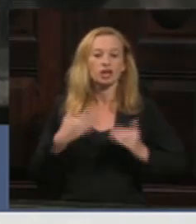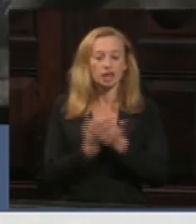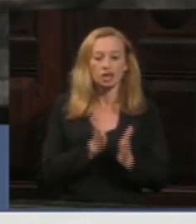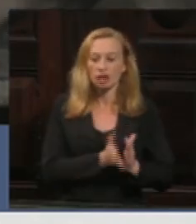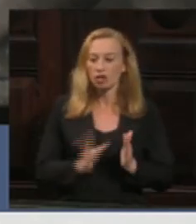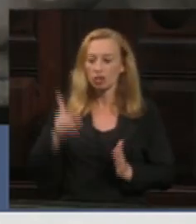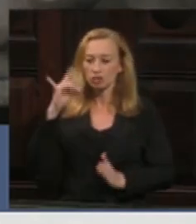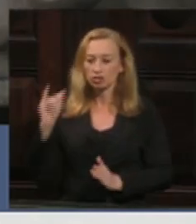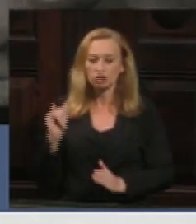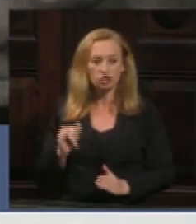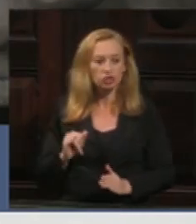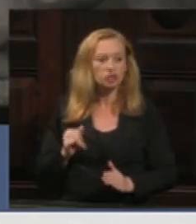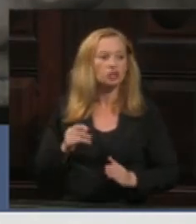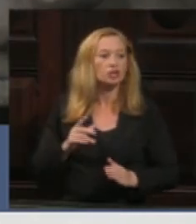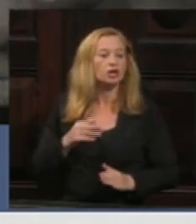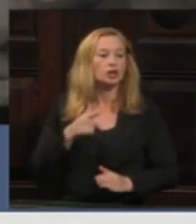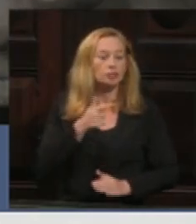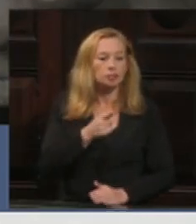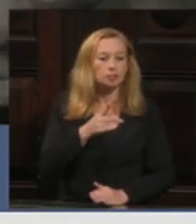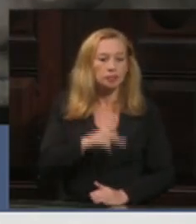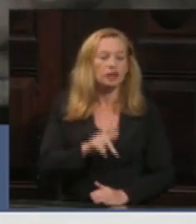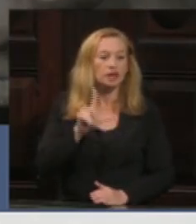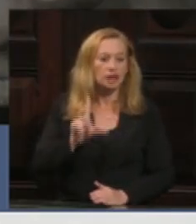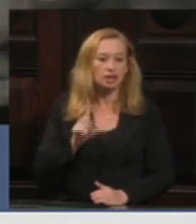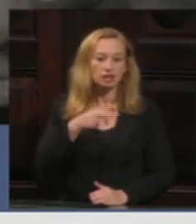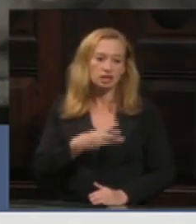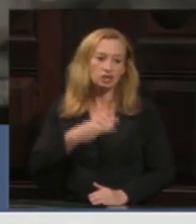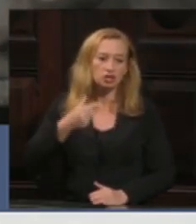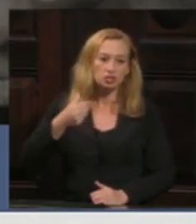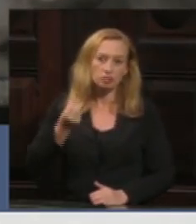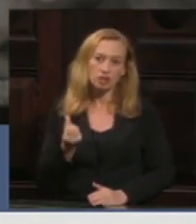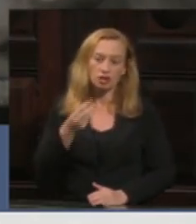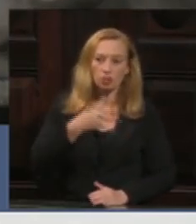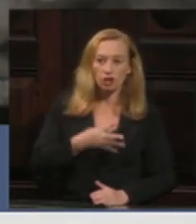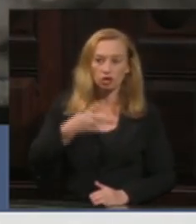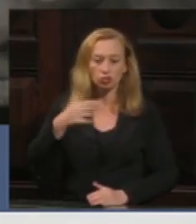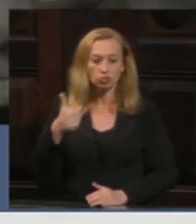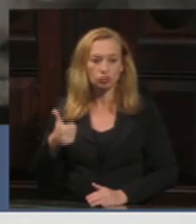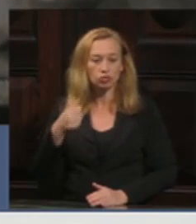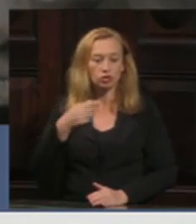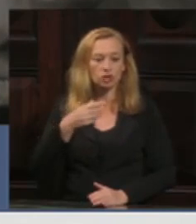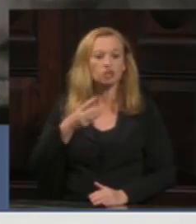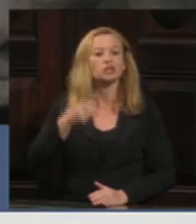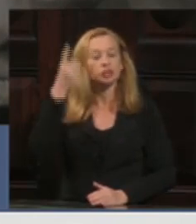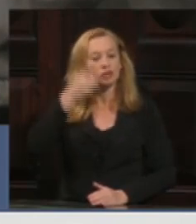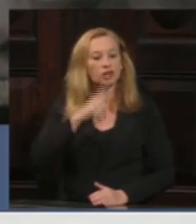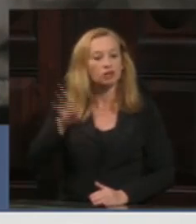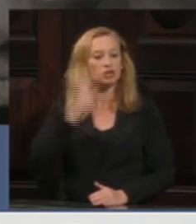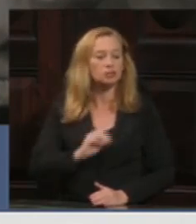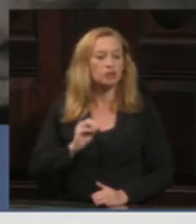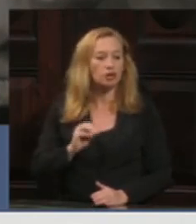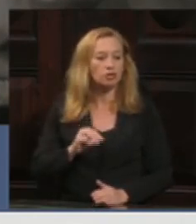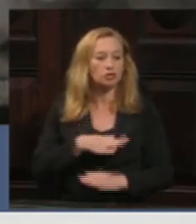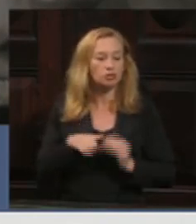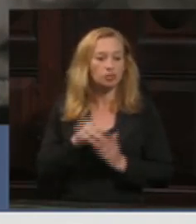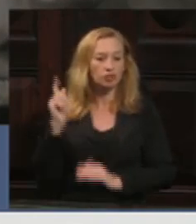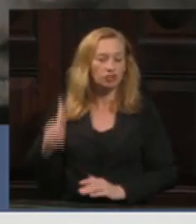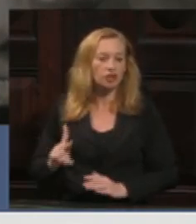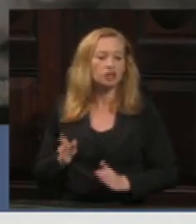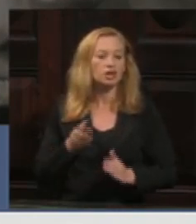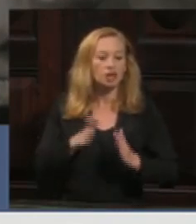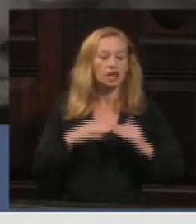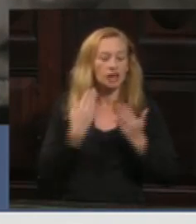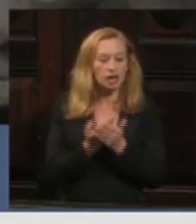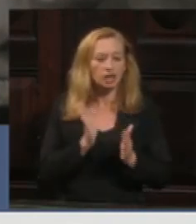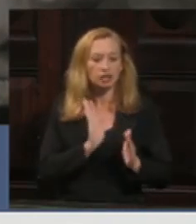do dia do PL 3641 de 17, deputado Luiz Paulo. Senhores que aprovam, eles estão aprovados. Requer